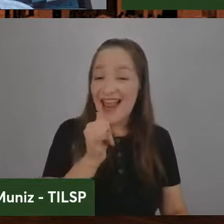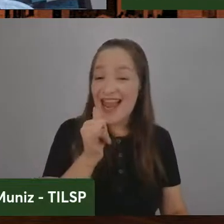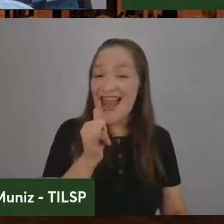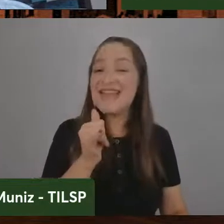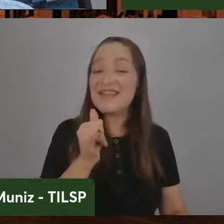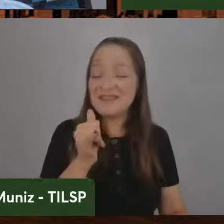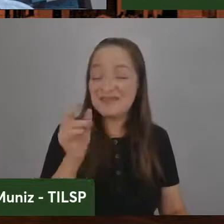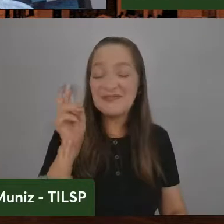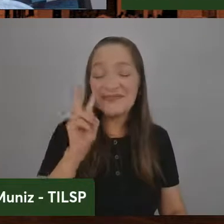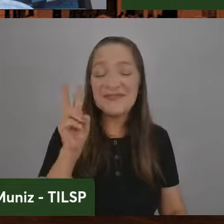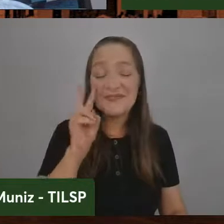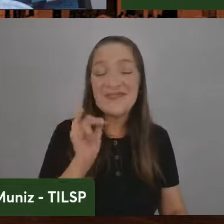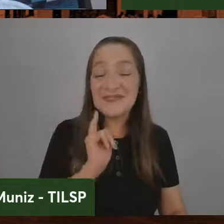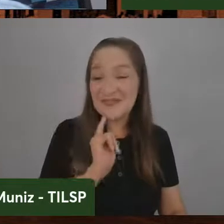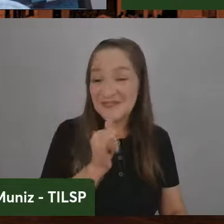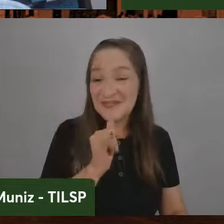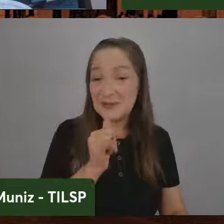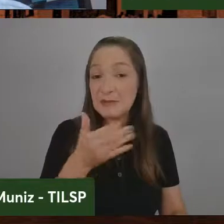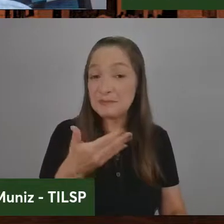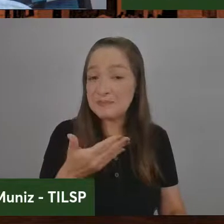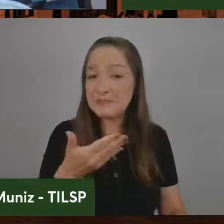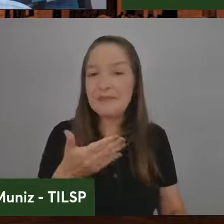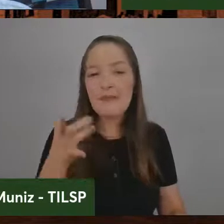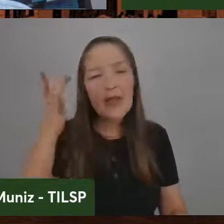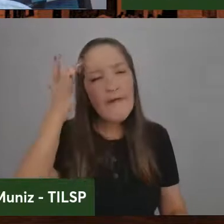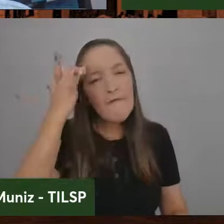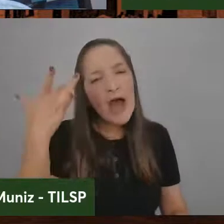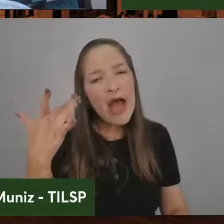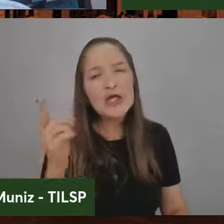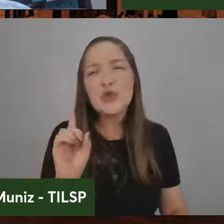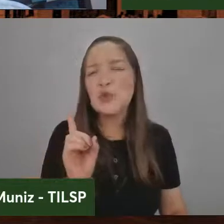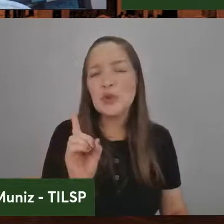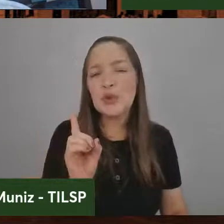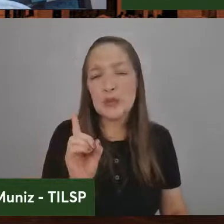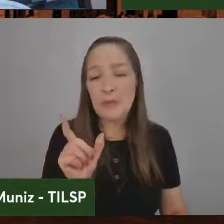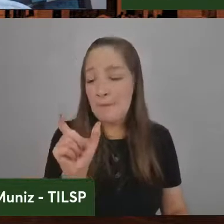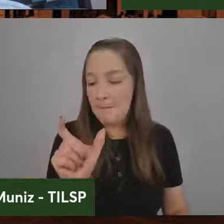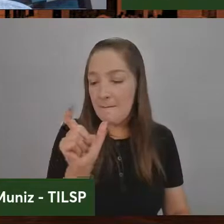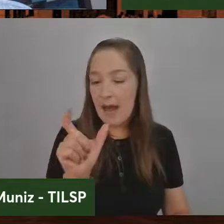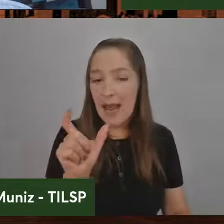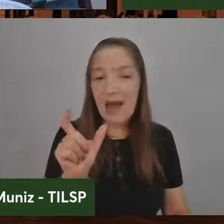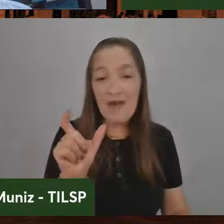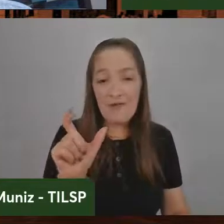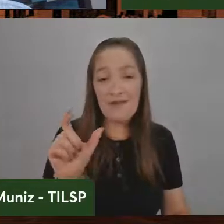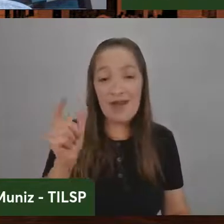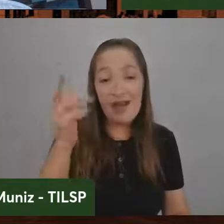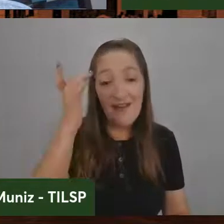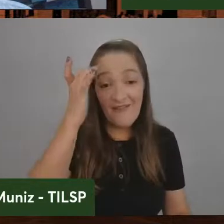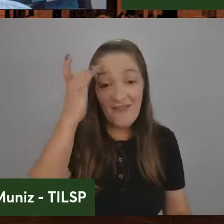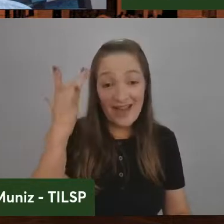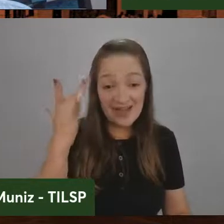Agora, eu não diria fácil, eu substituiria o fácil